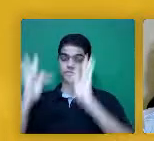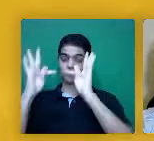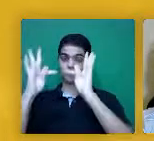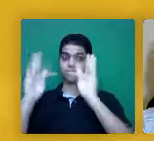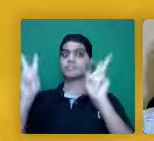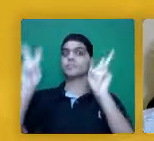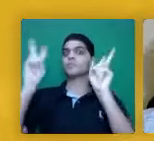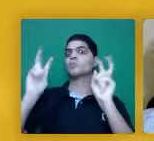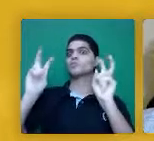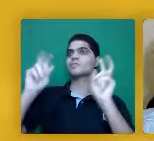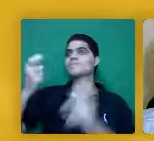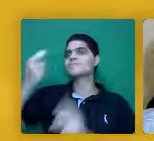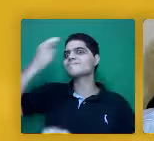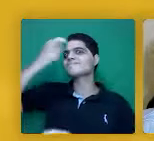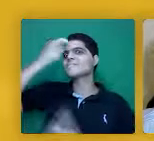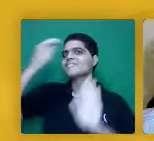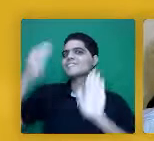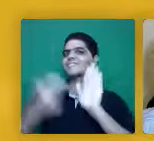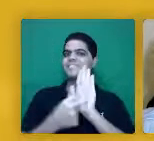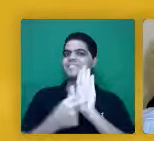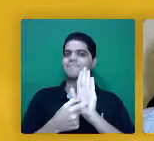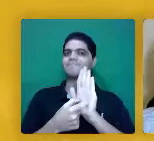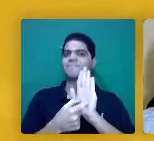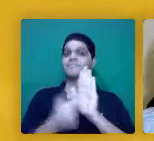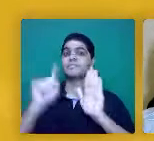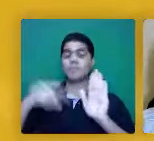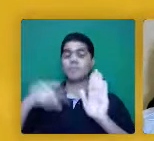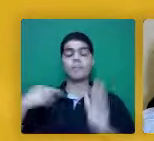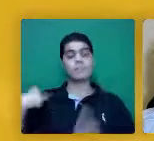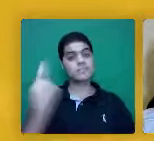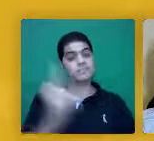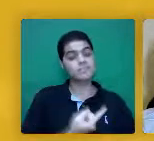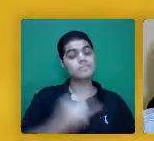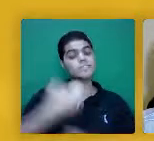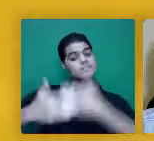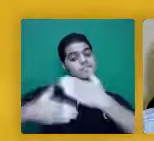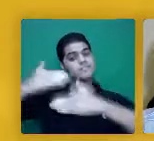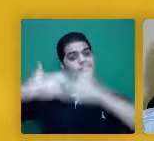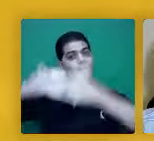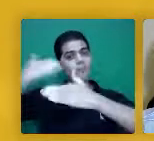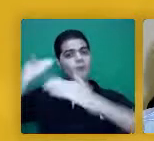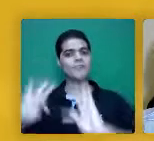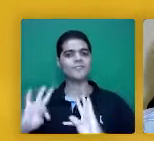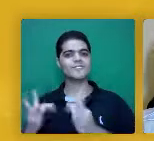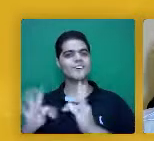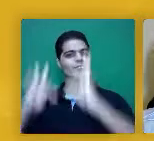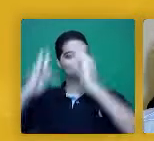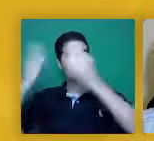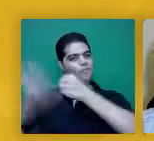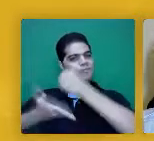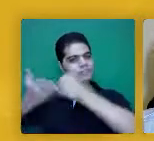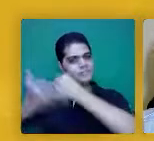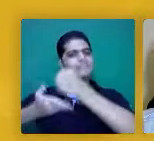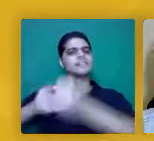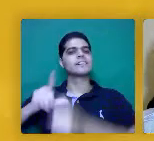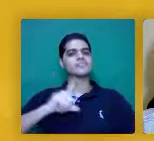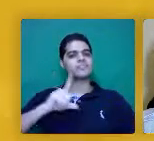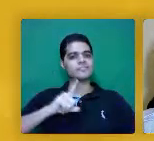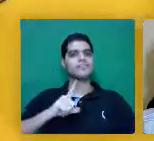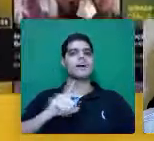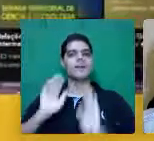quer estimular também que vocês desenvolvam soluções com base na tecnologia. Então, inclusive, no